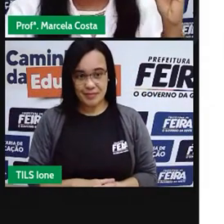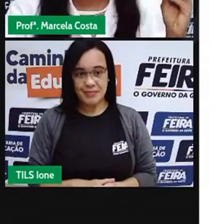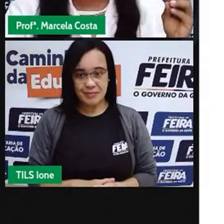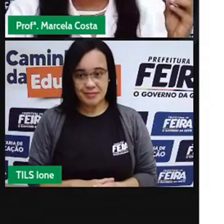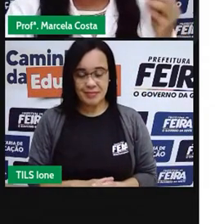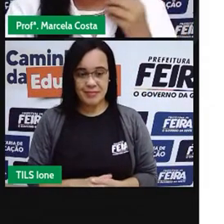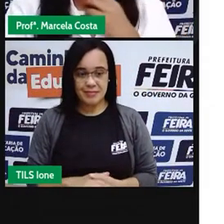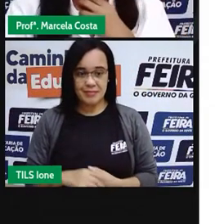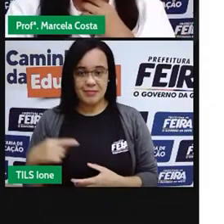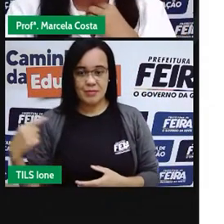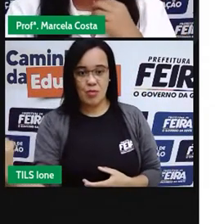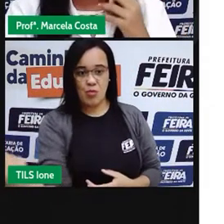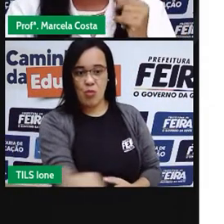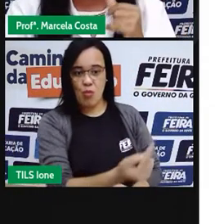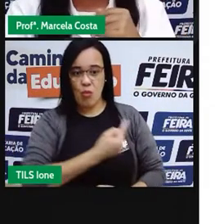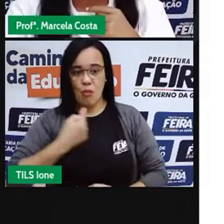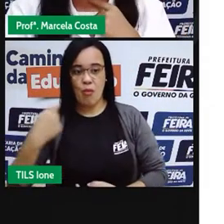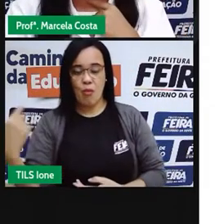Envolto